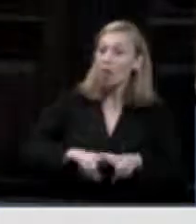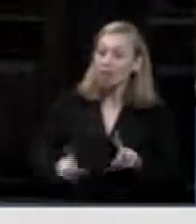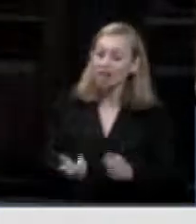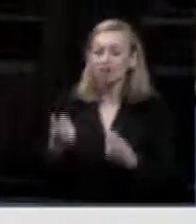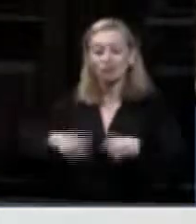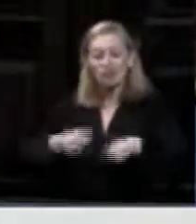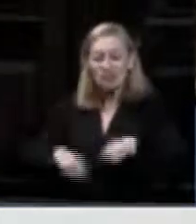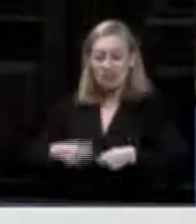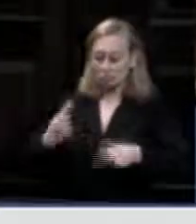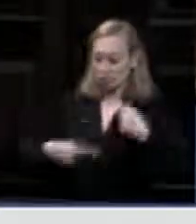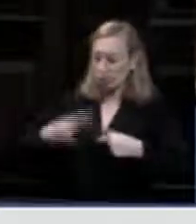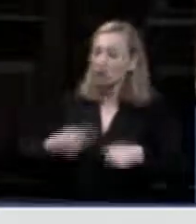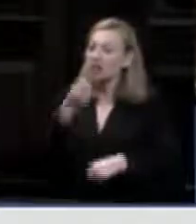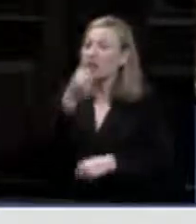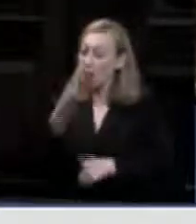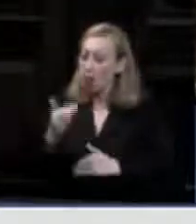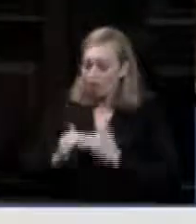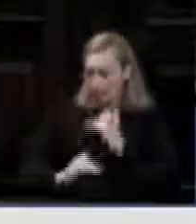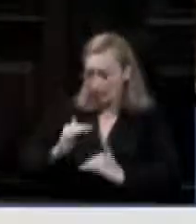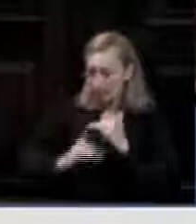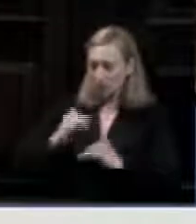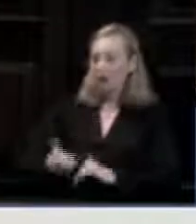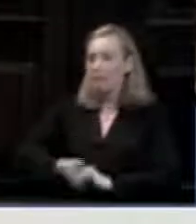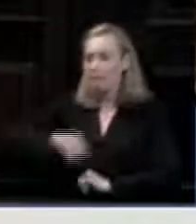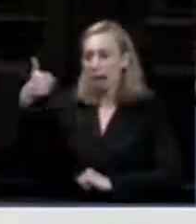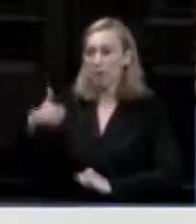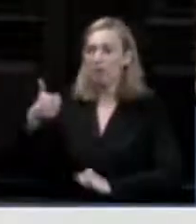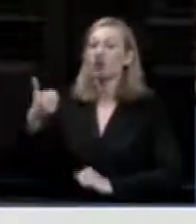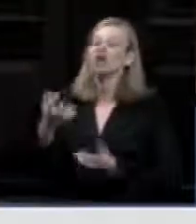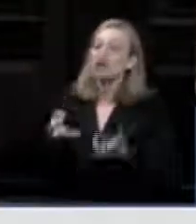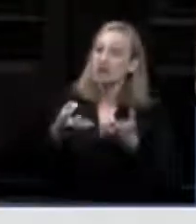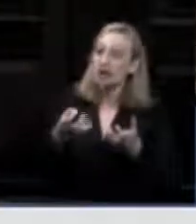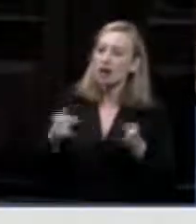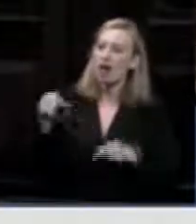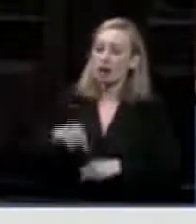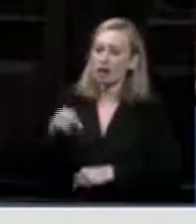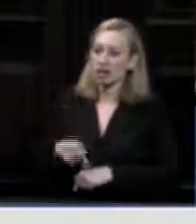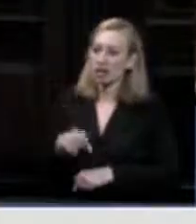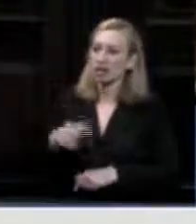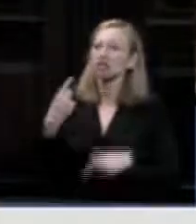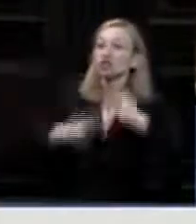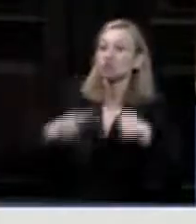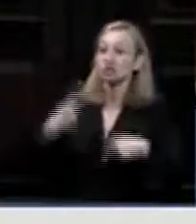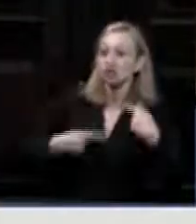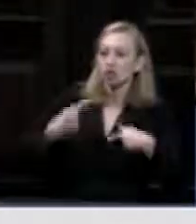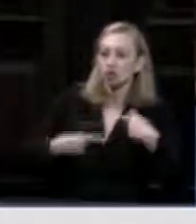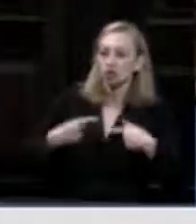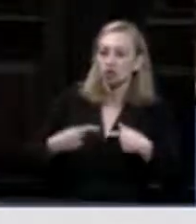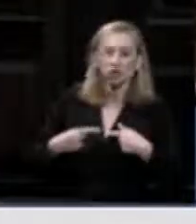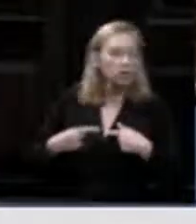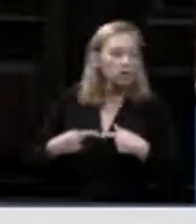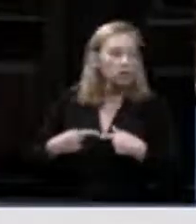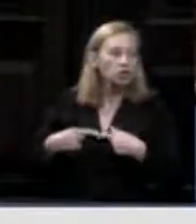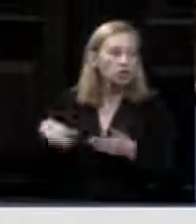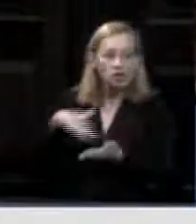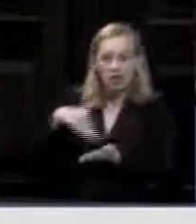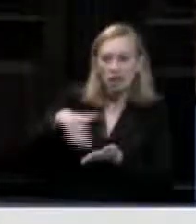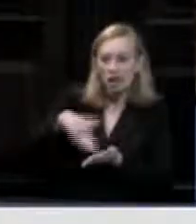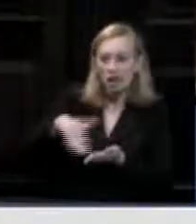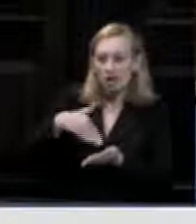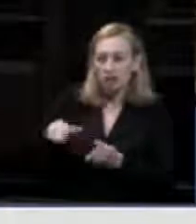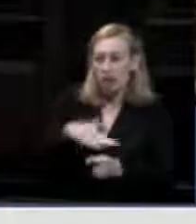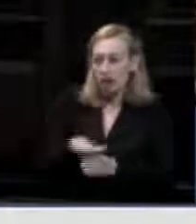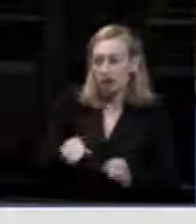curto, médio e longo prazo, a gente não avança. E quero aqui debater, com o secretário de Estado de